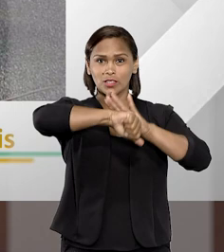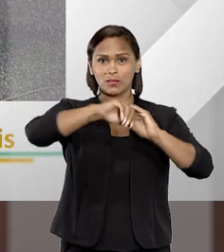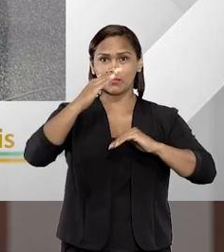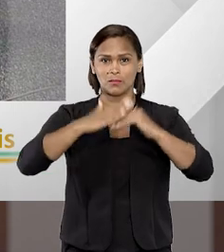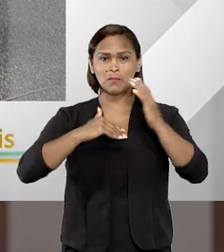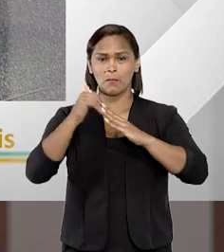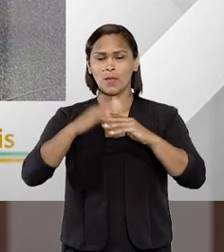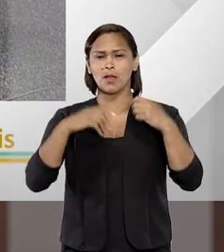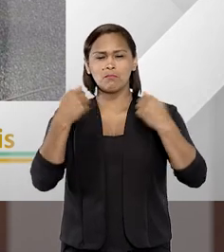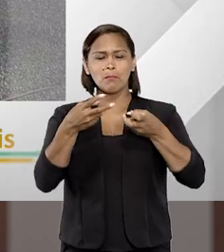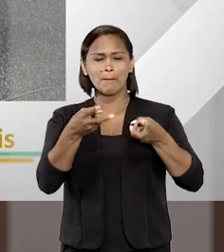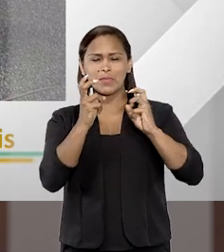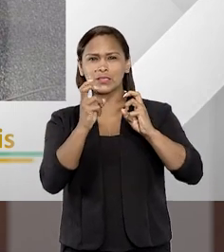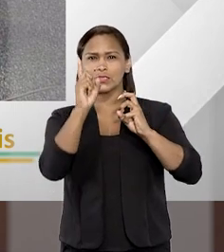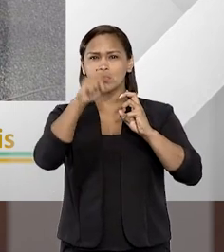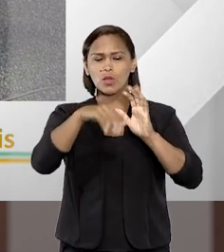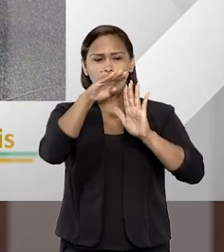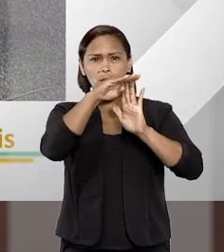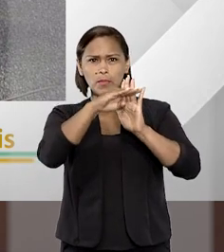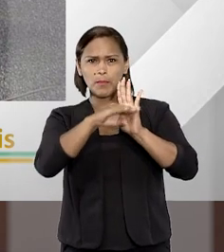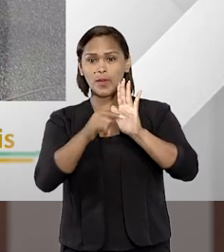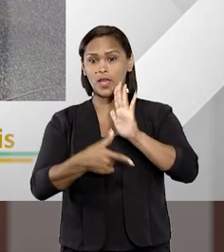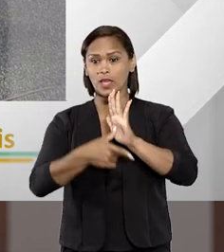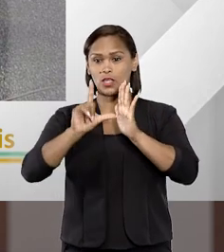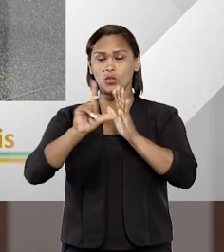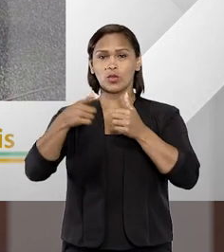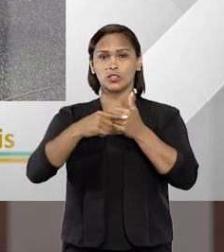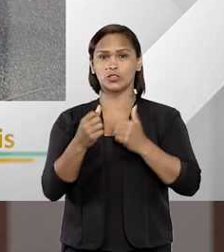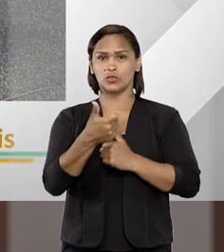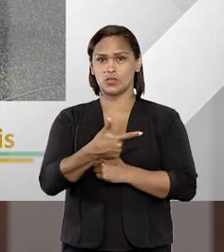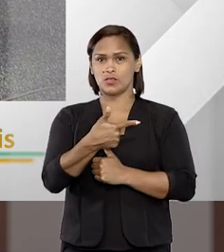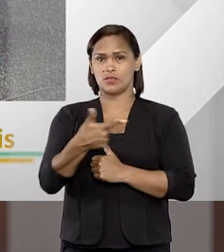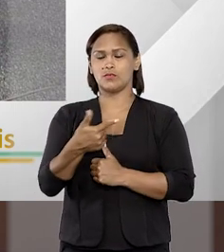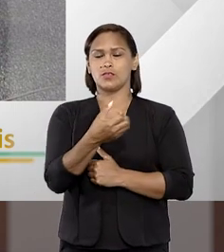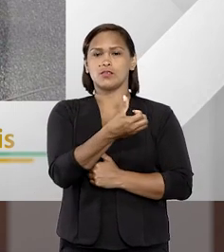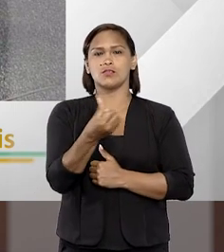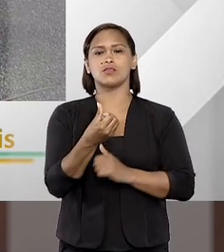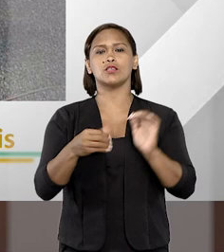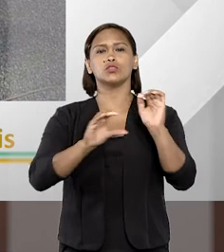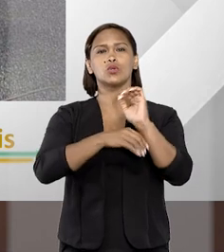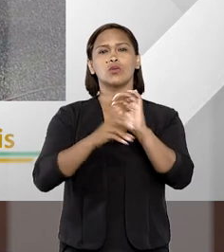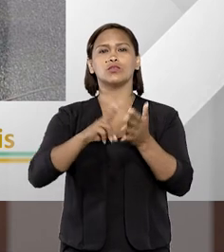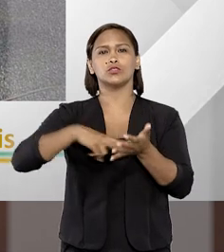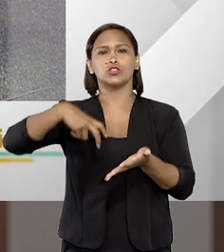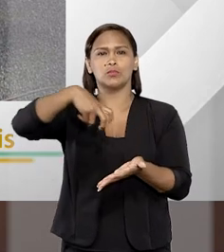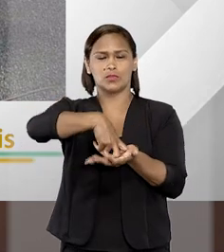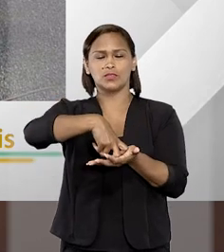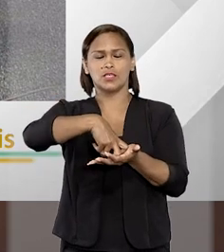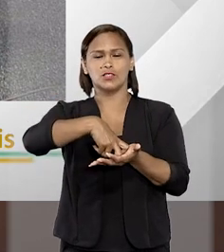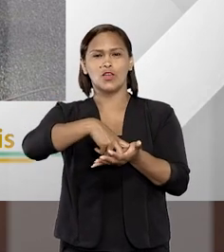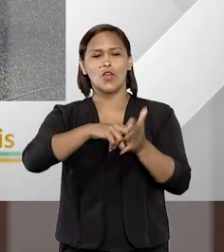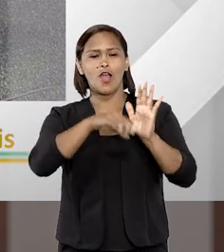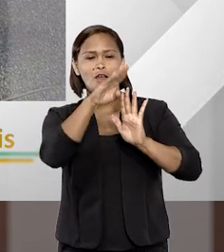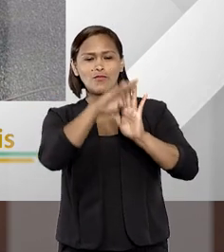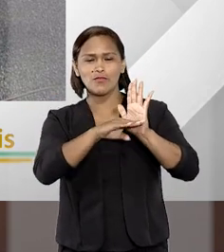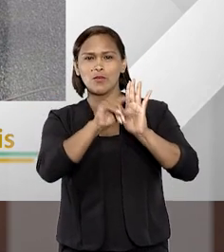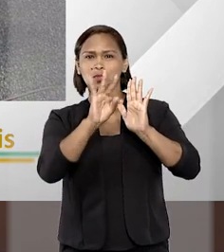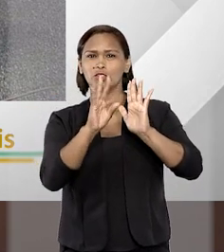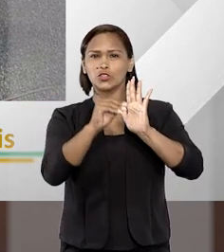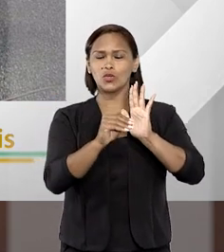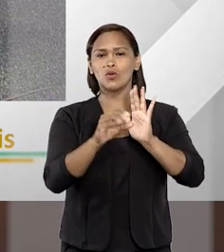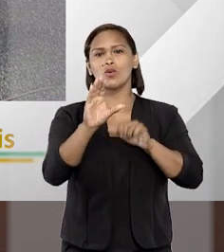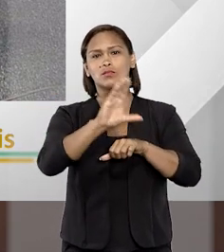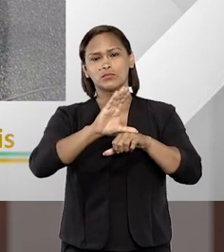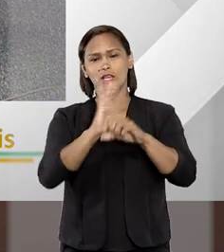crime deve observar requisitos previstos no artigo 226 do Código de Processo Penal cuja as formalidades